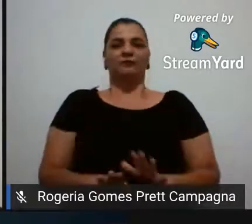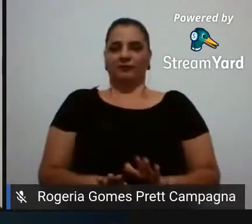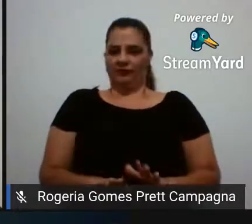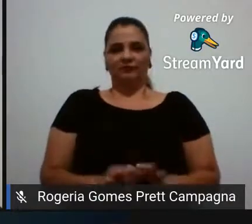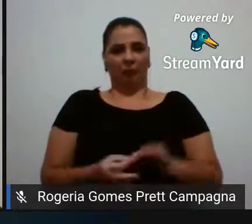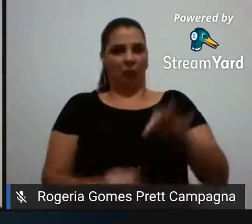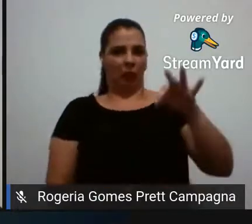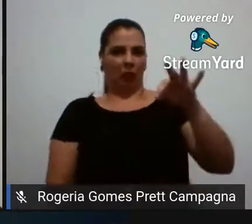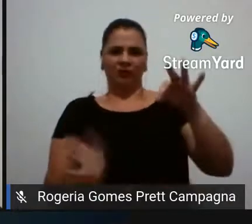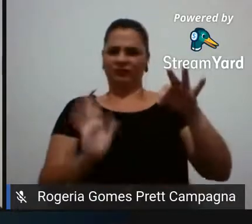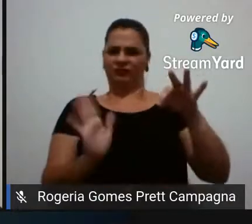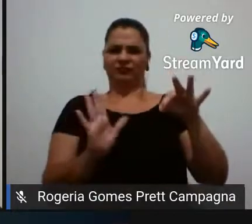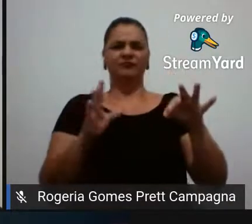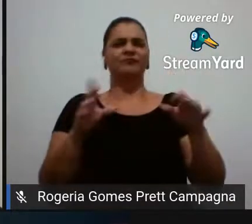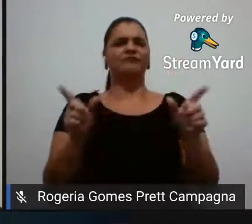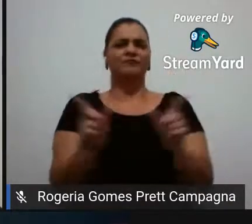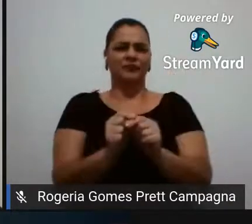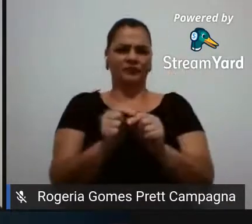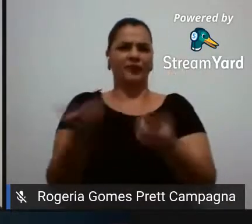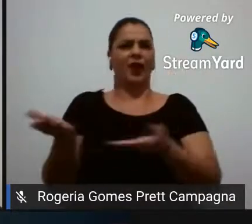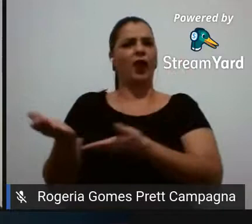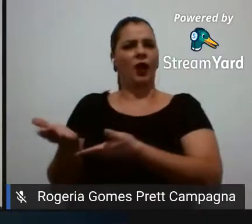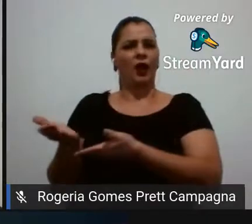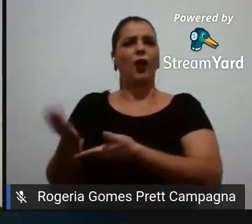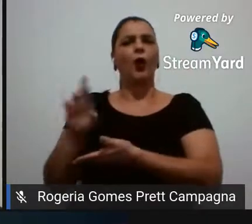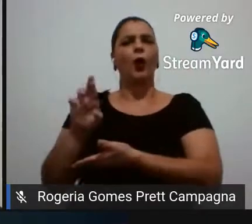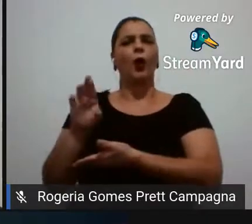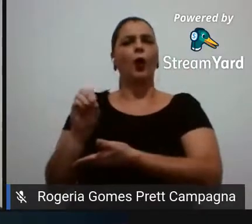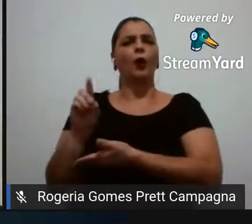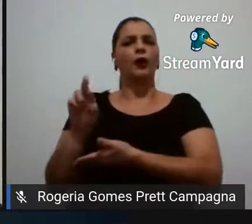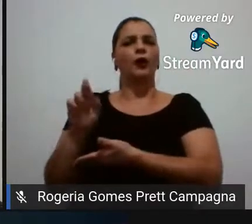diz, né? Eu vou passar a palavra para o Rodrigo.